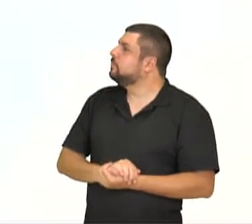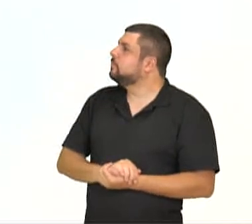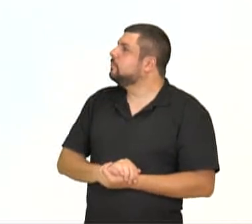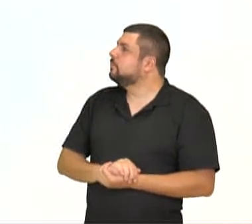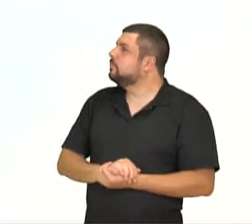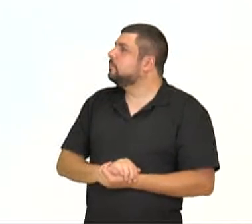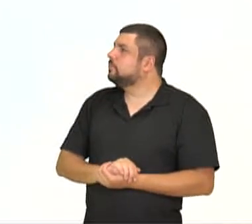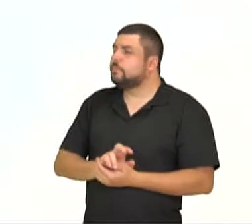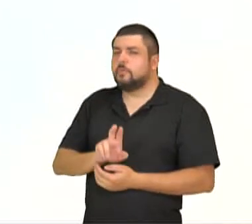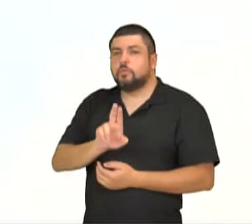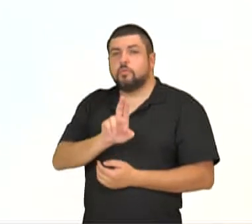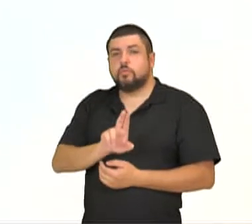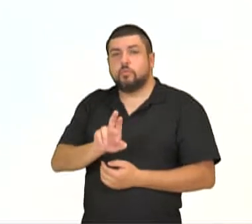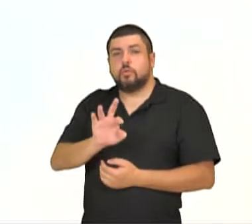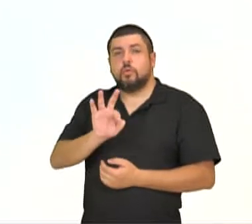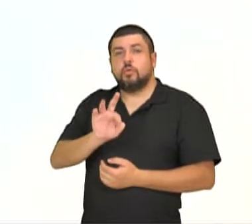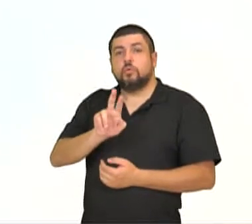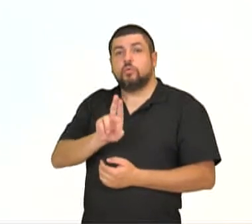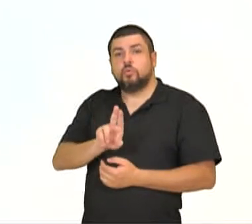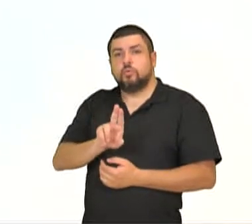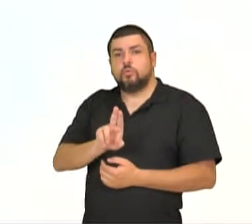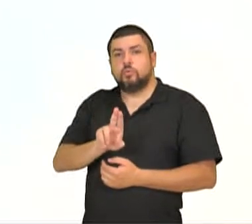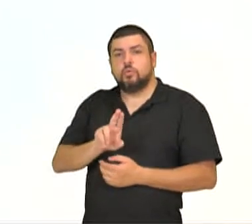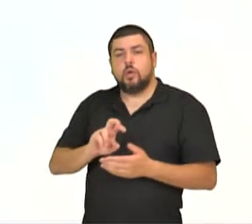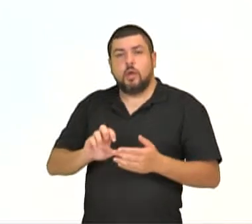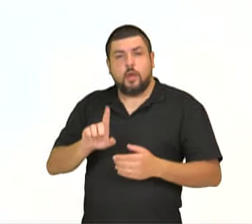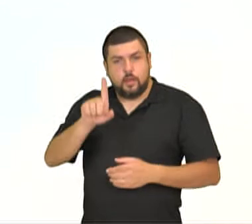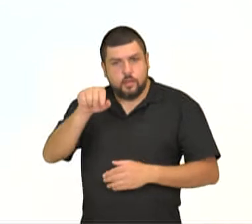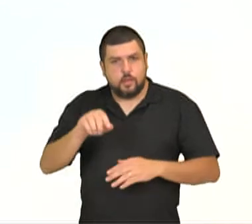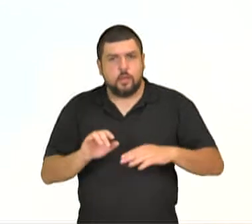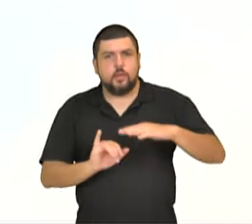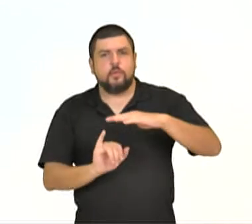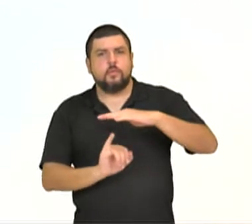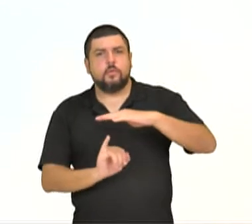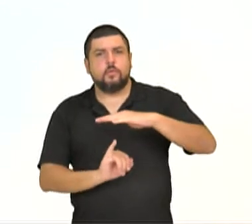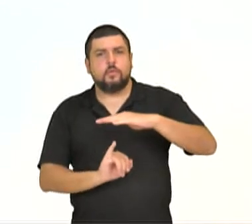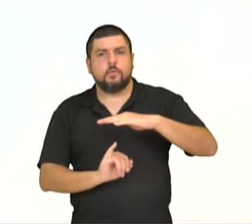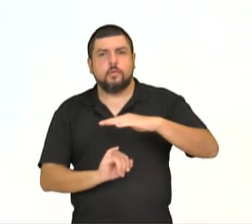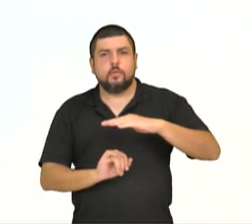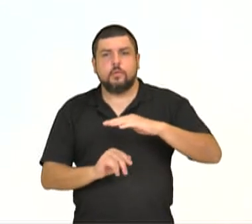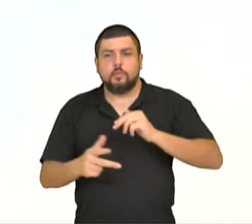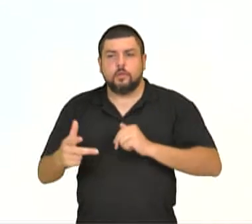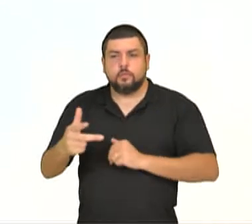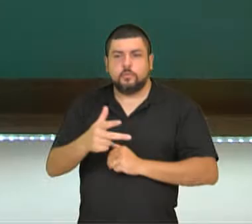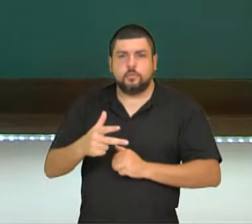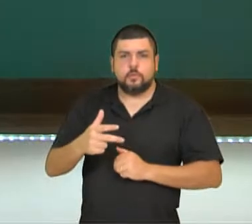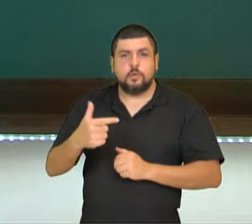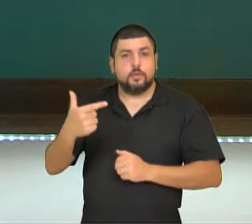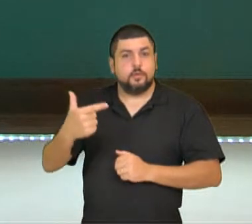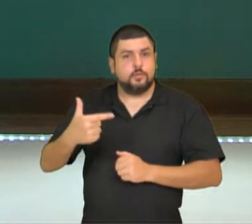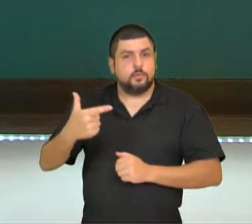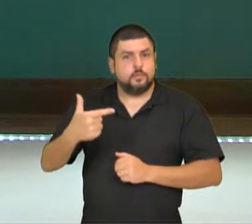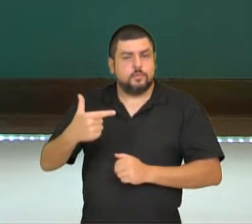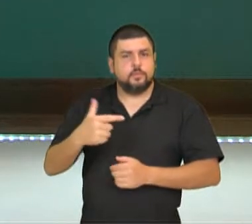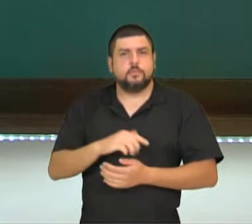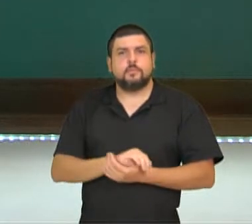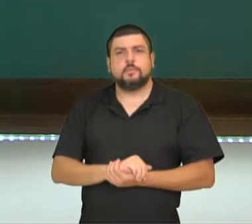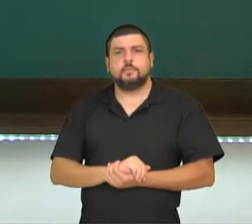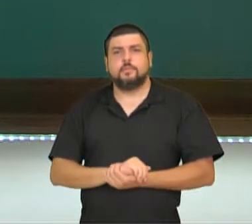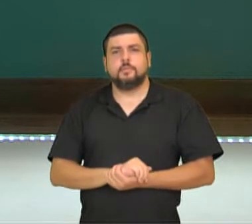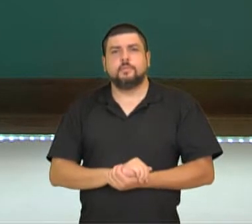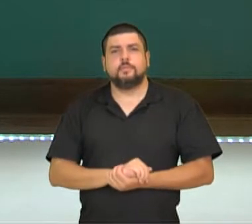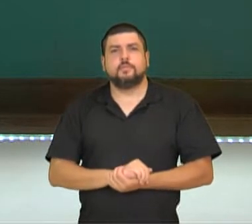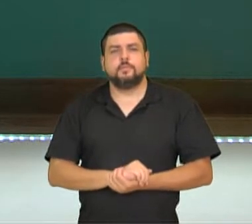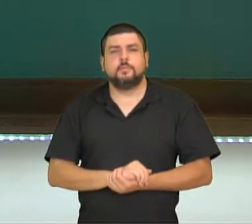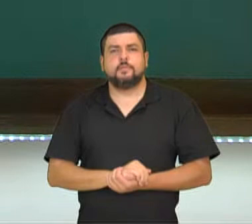usei o tu, informal, segunda pessoa. Vacúnate contra a gripe. Certo?